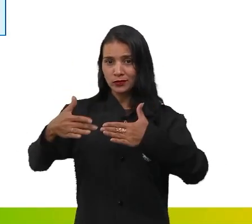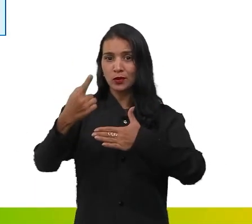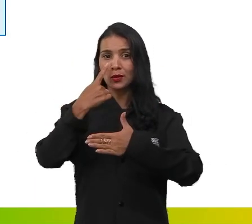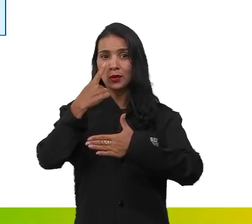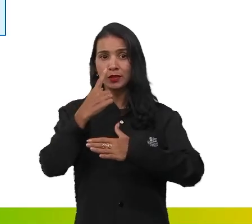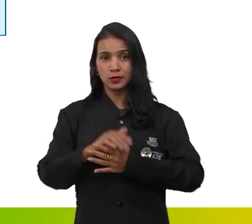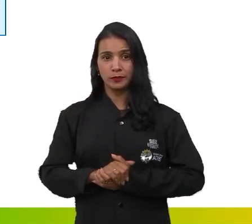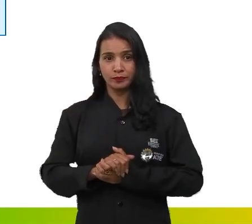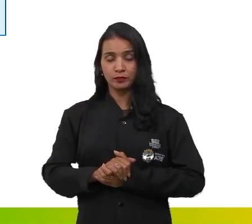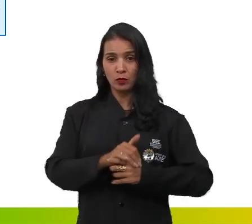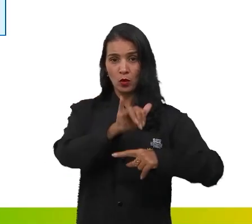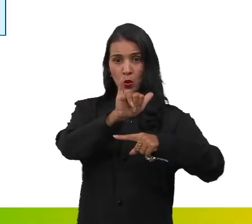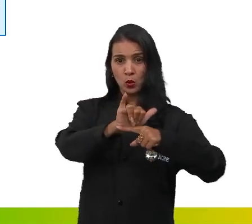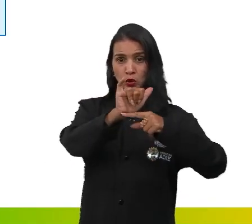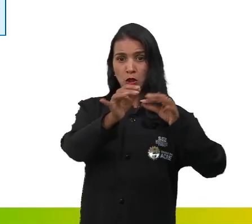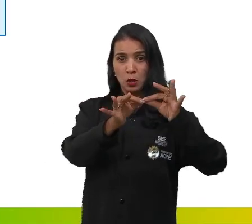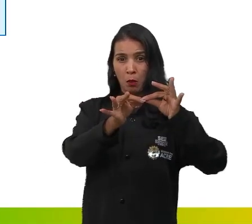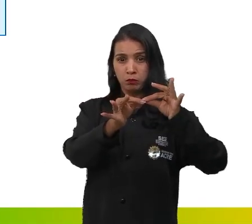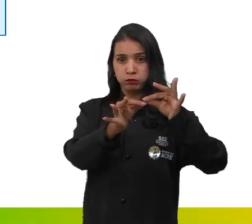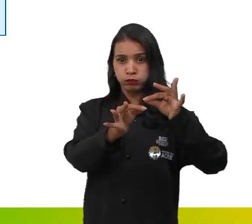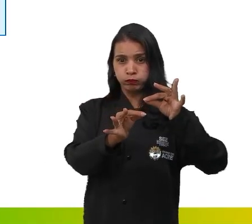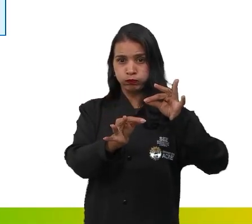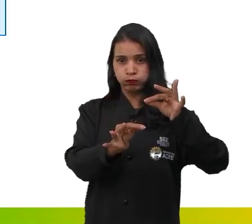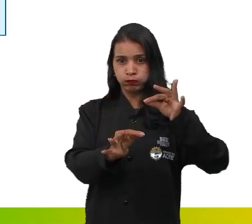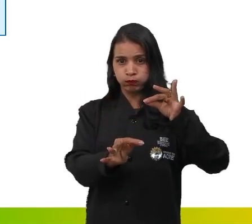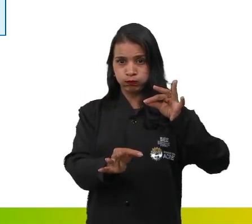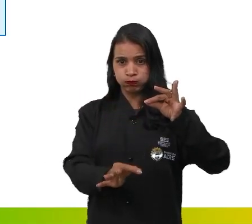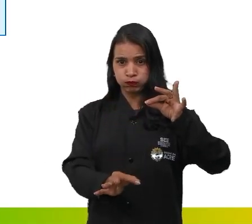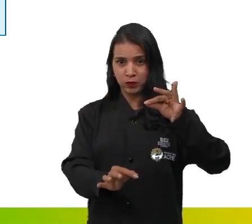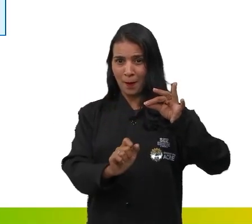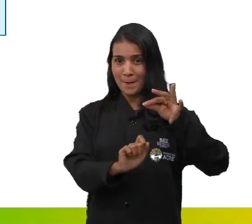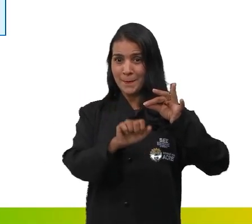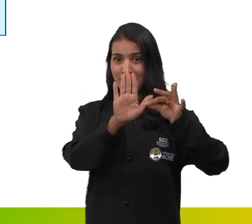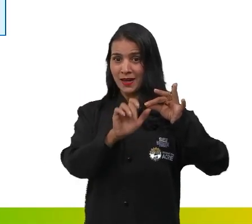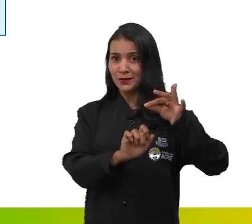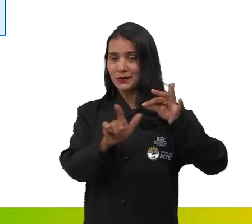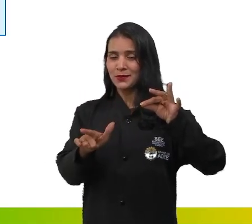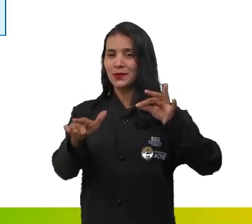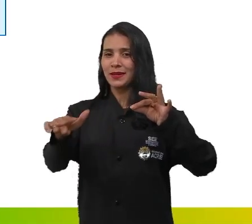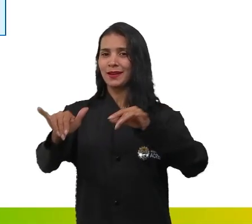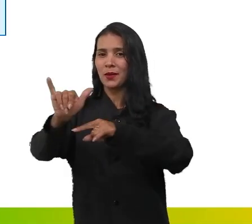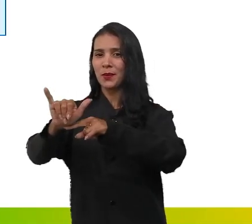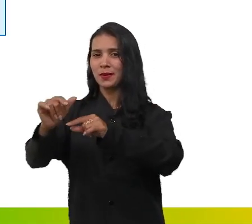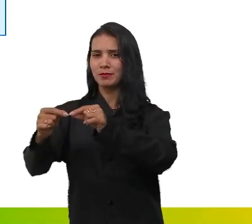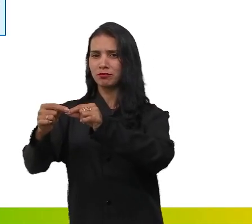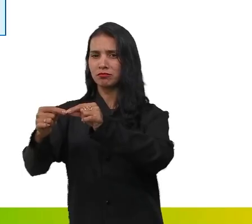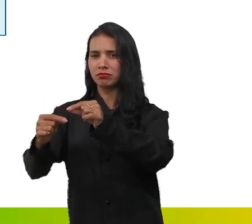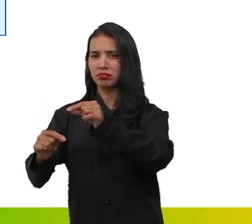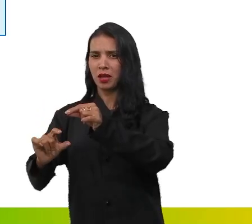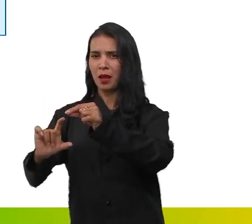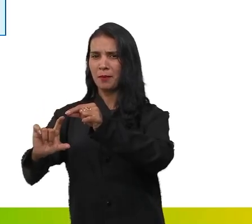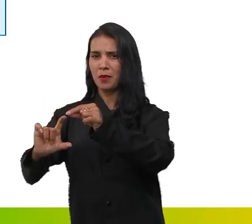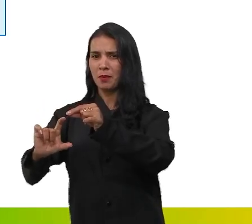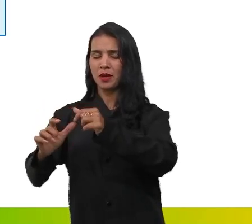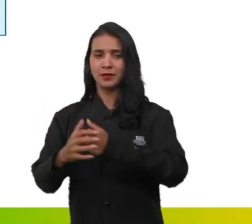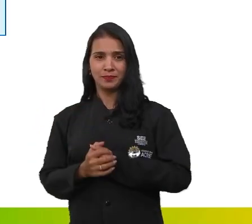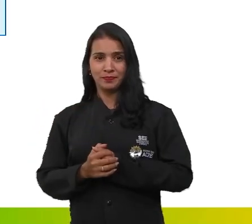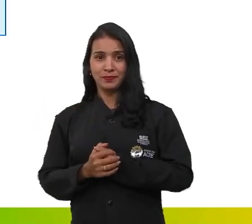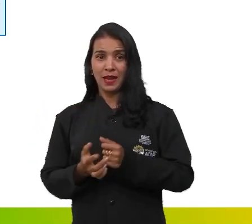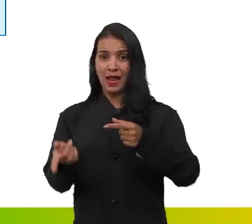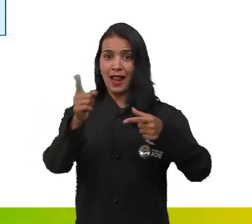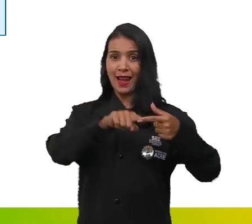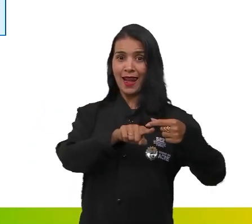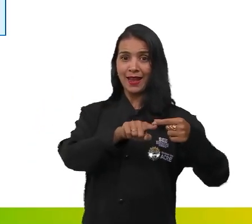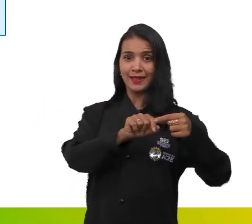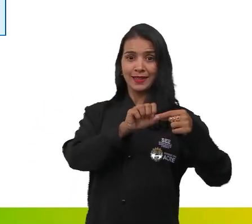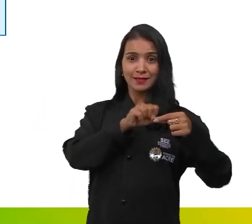tá vendo que ele é bem maior do que o do Y? Aqui, ele tem muito mais genes contidos neles do que do